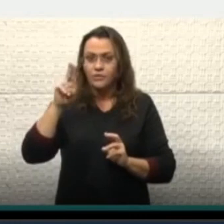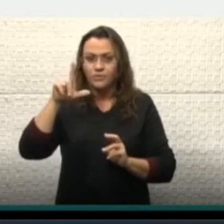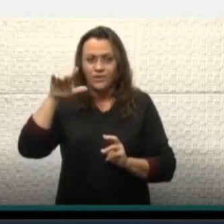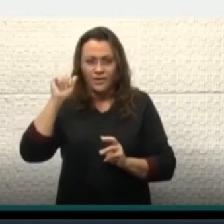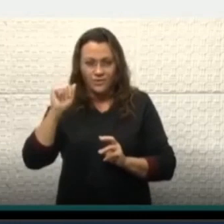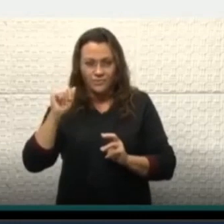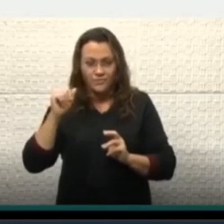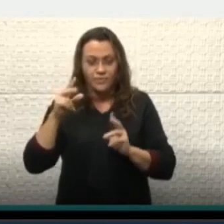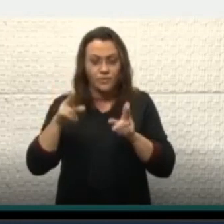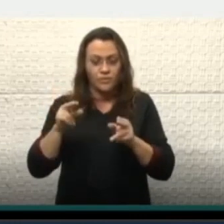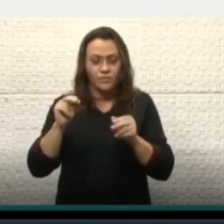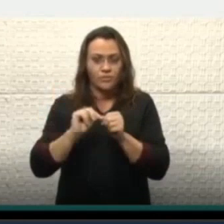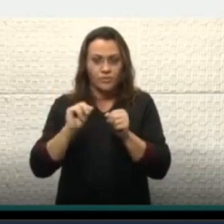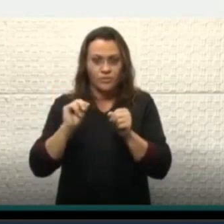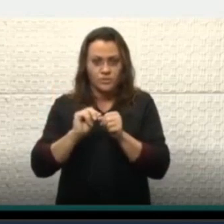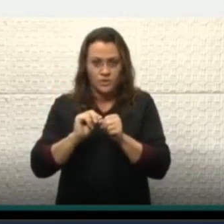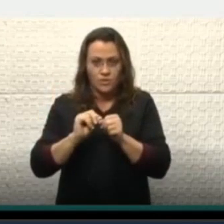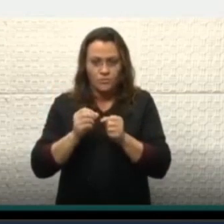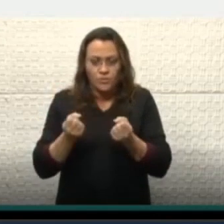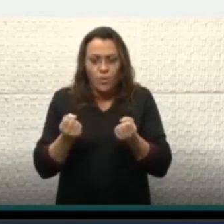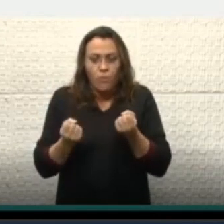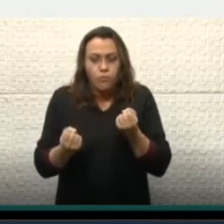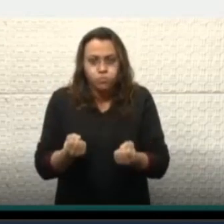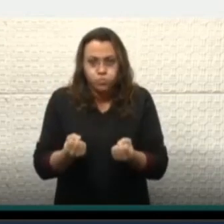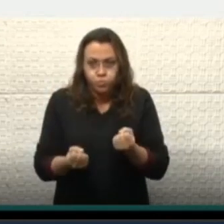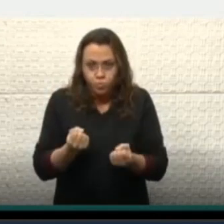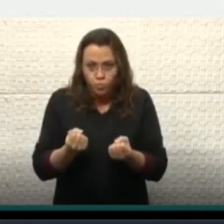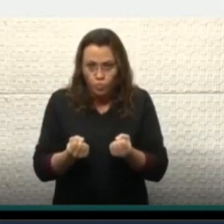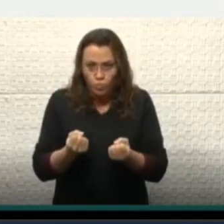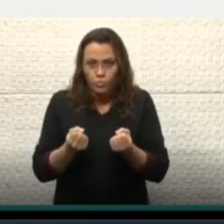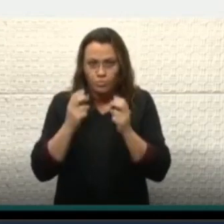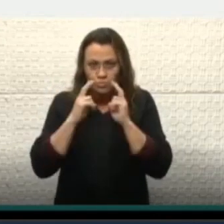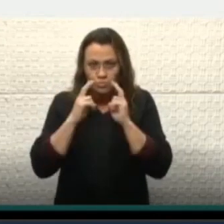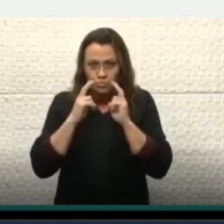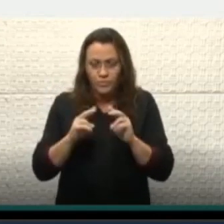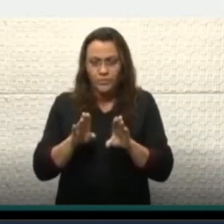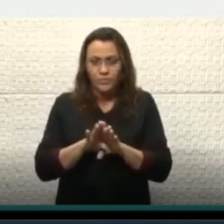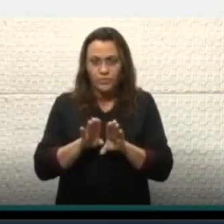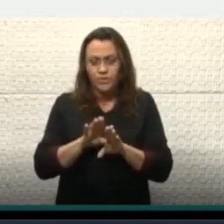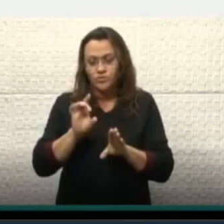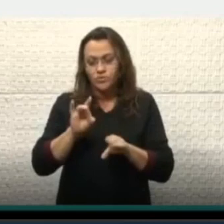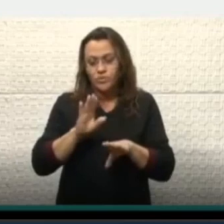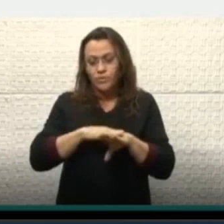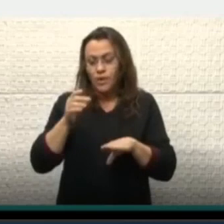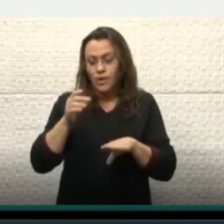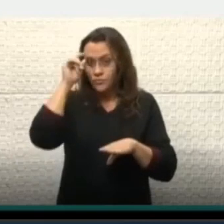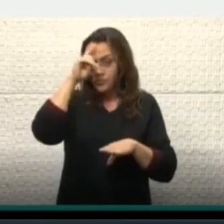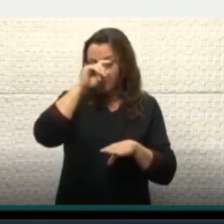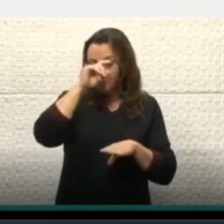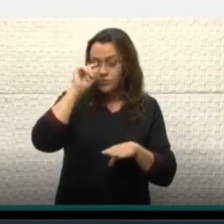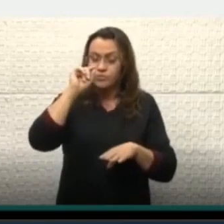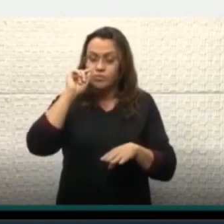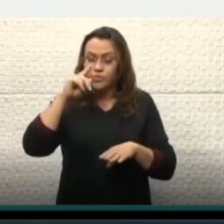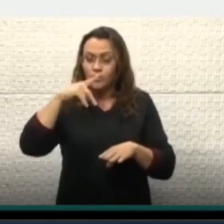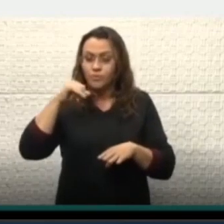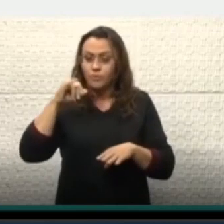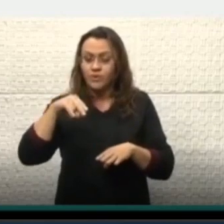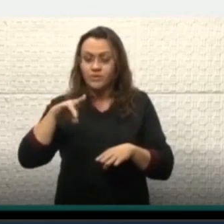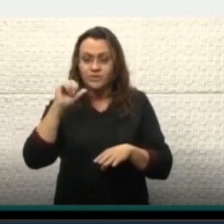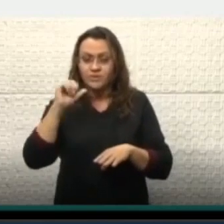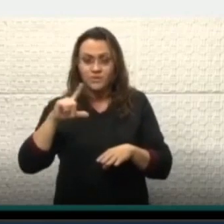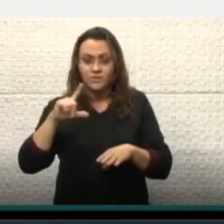espátula que nós fizemos a pesagem, nós podemos utilizar, porém ela é mais difícil de trabalhar do que um pincel. Pincel normal,